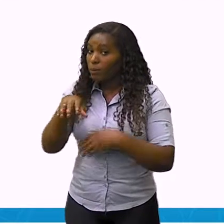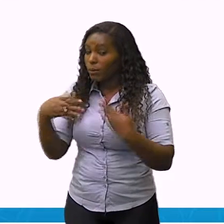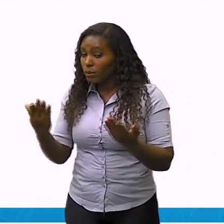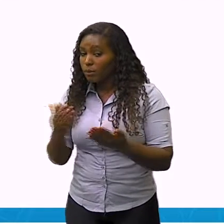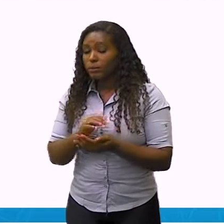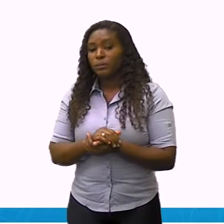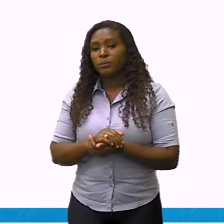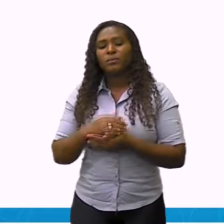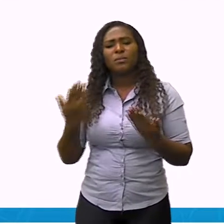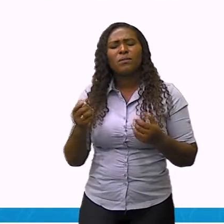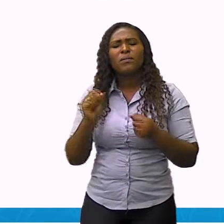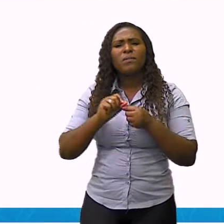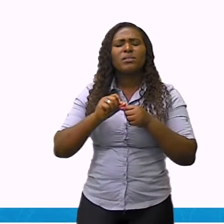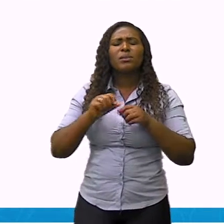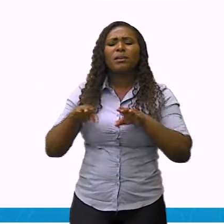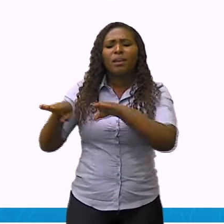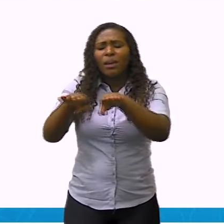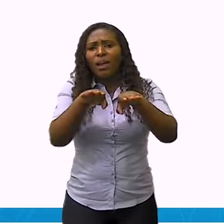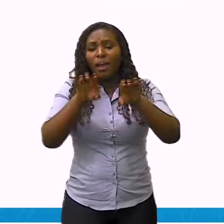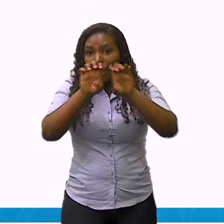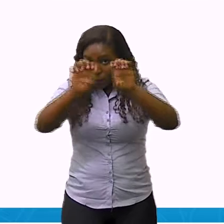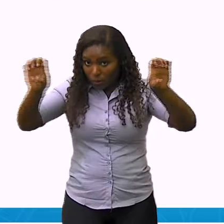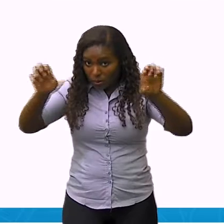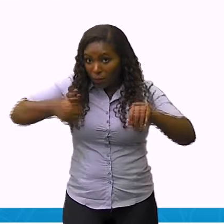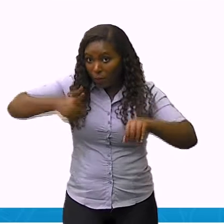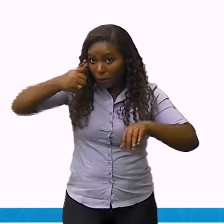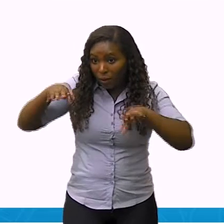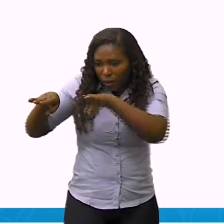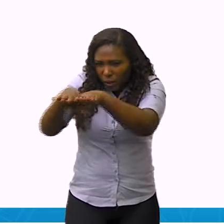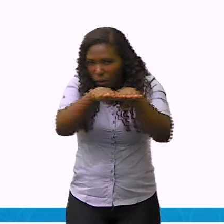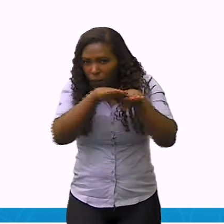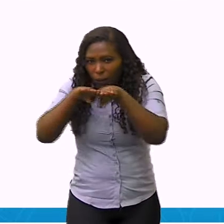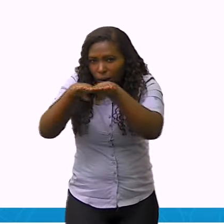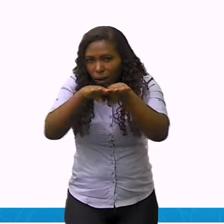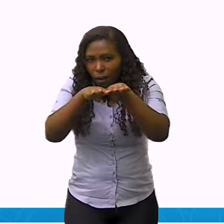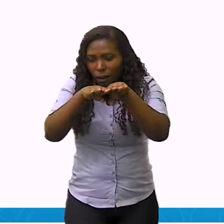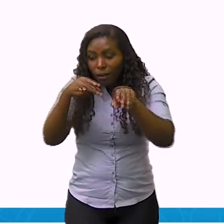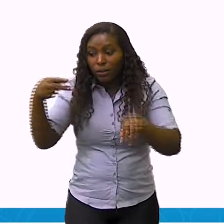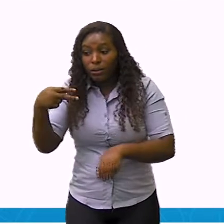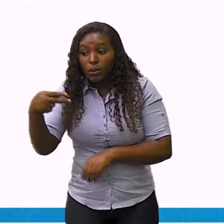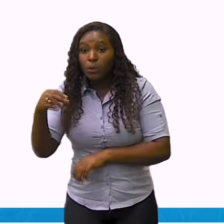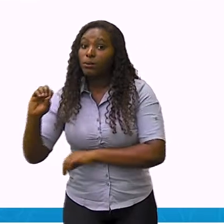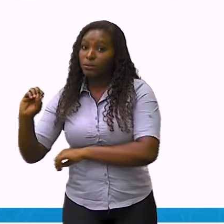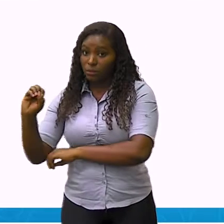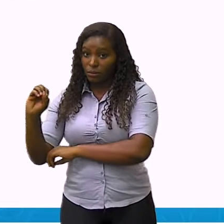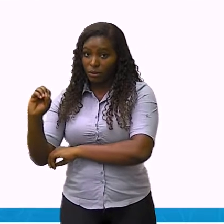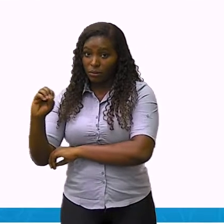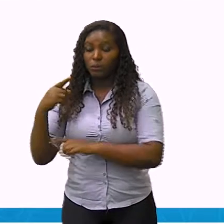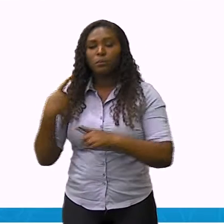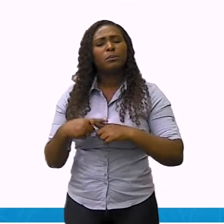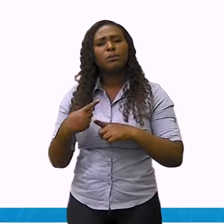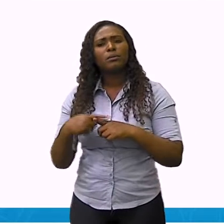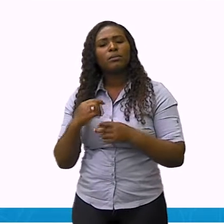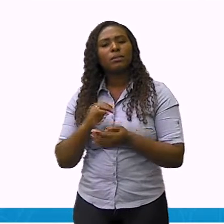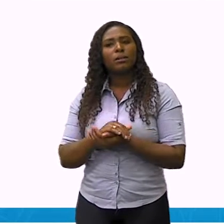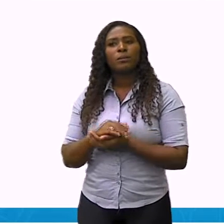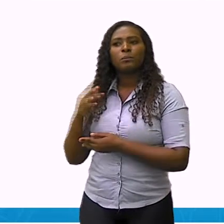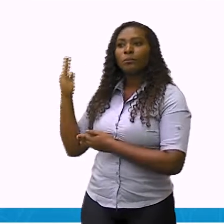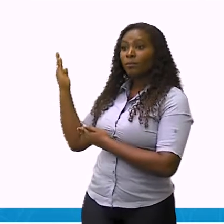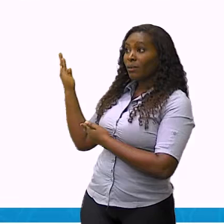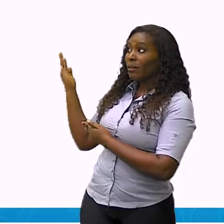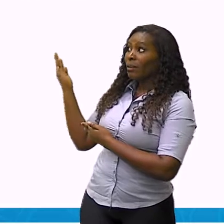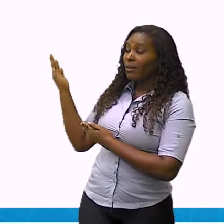ela é denominada como equação do segundo grau literal, porque aparece uma outra